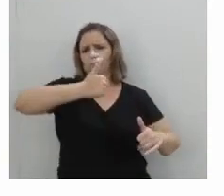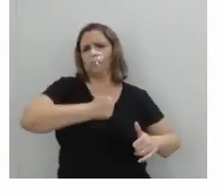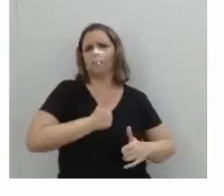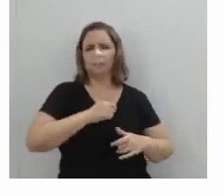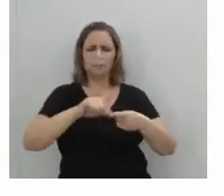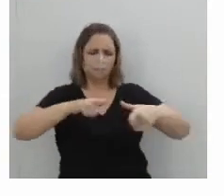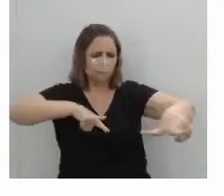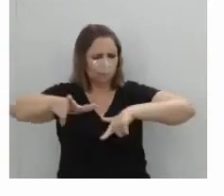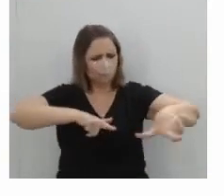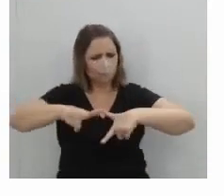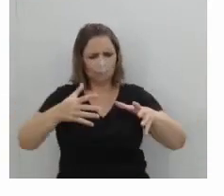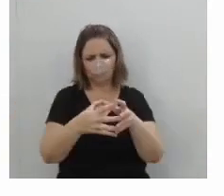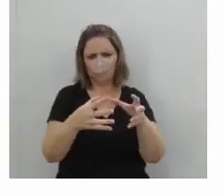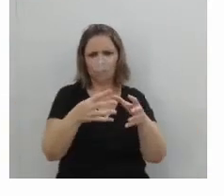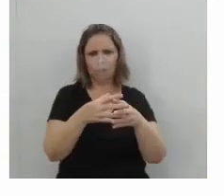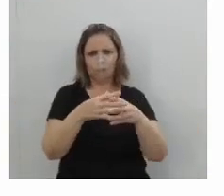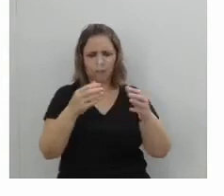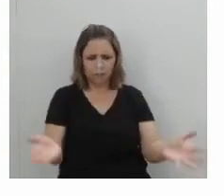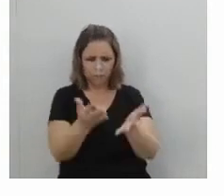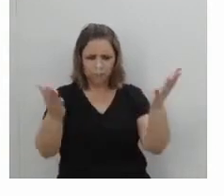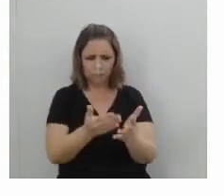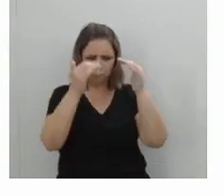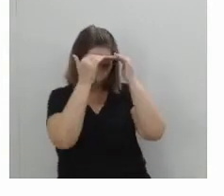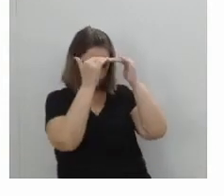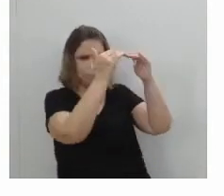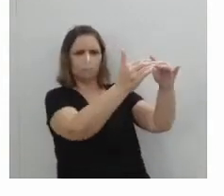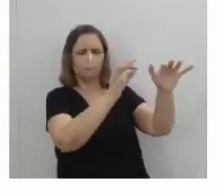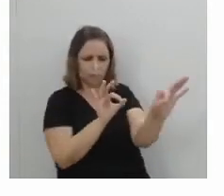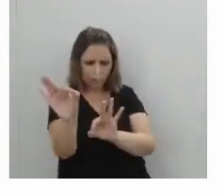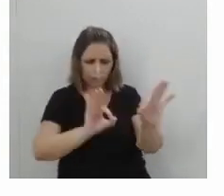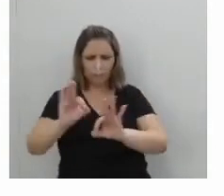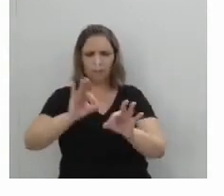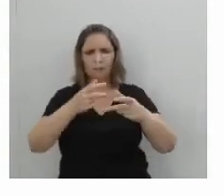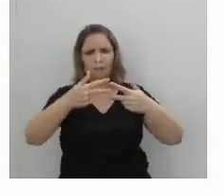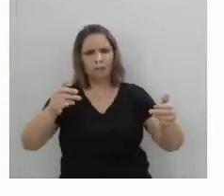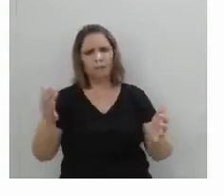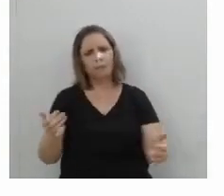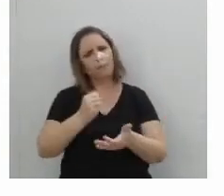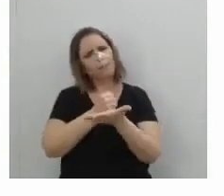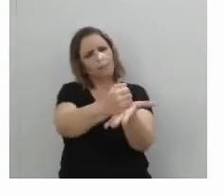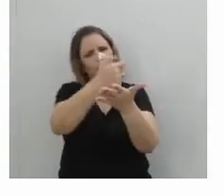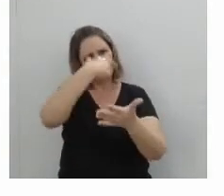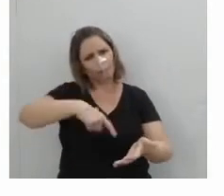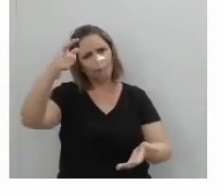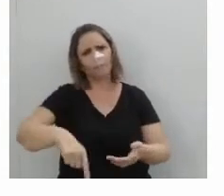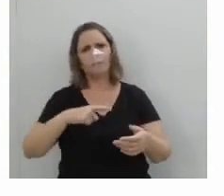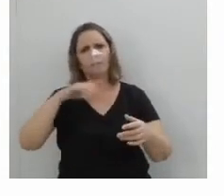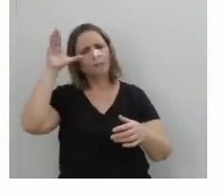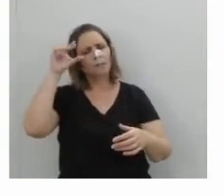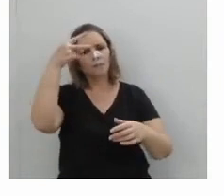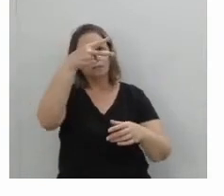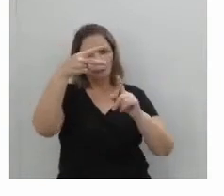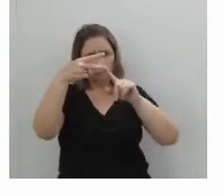trabalho em equipe, estimula a disciplina e a organização, fatores que contribuem para a formação de cidadania. Tem essas 2